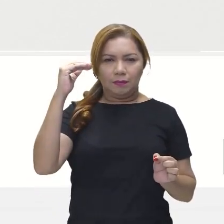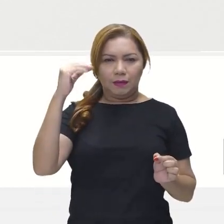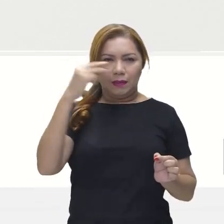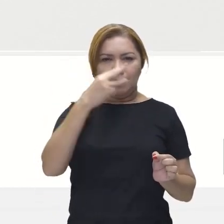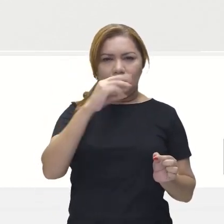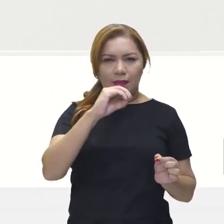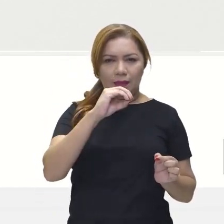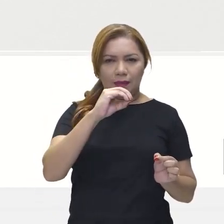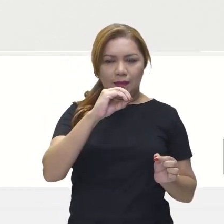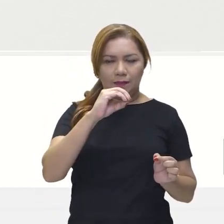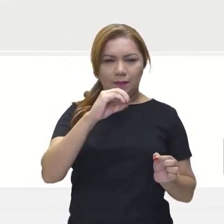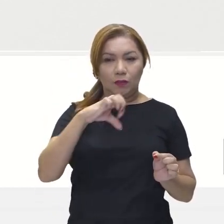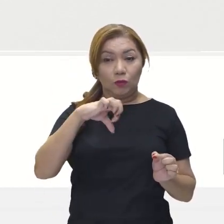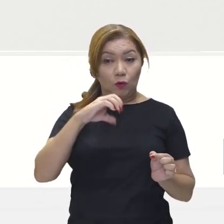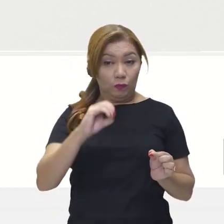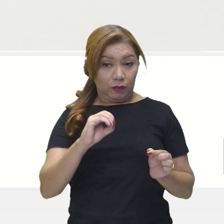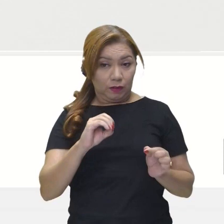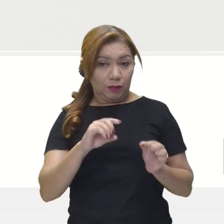E aqui,